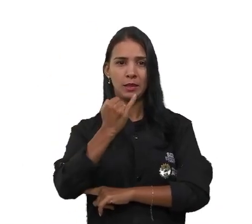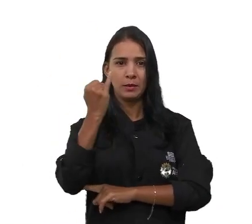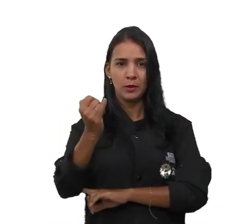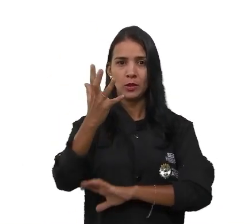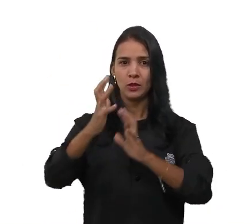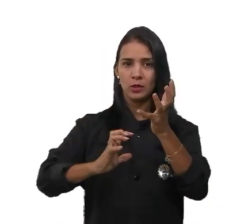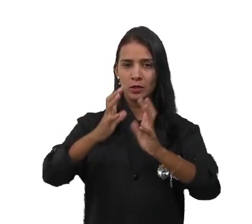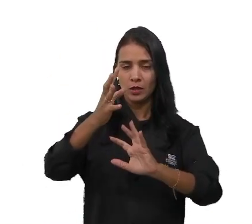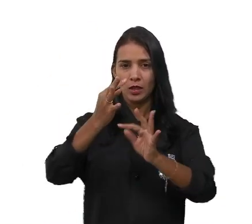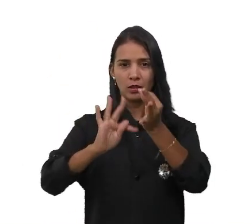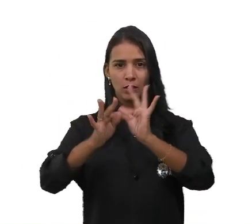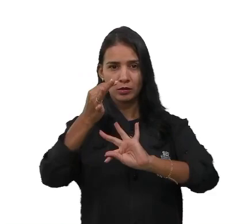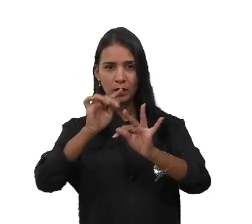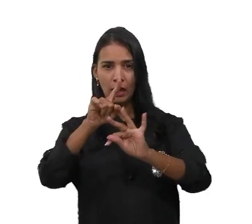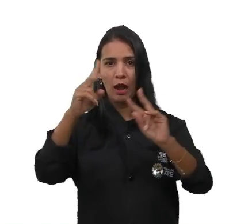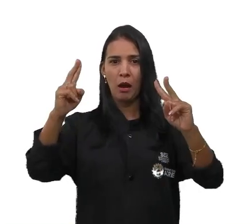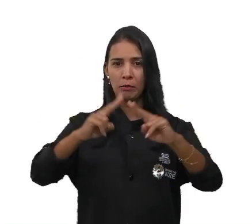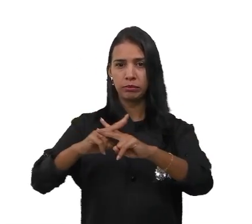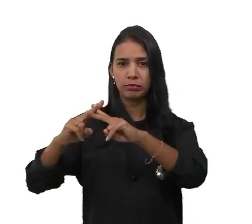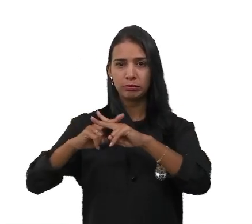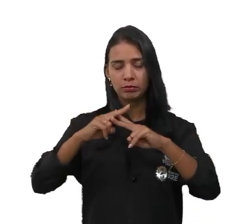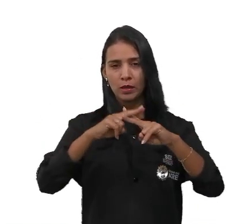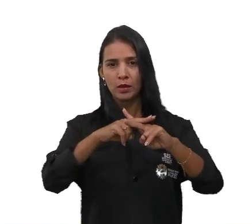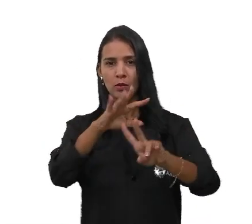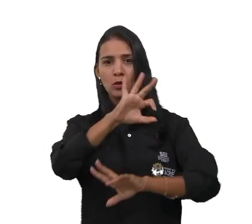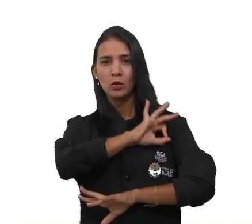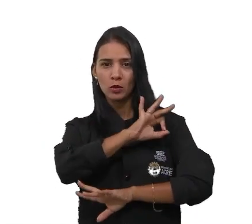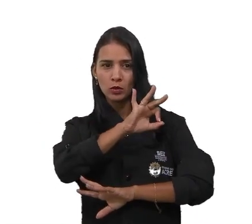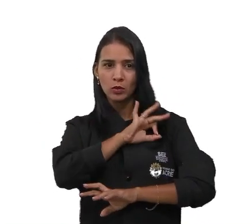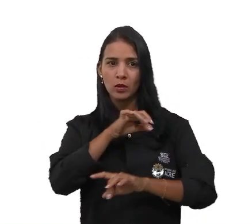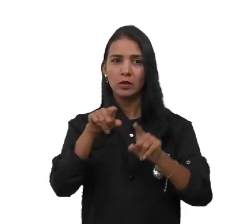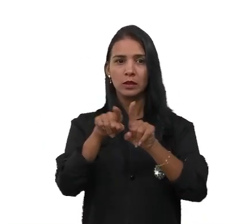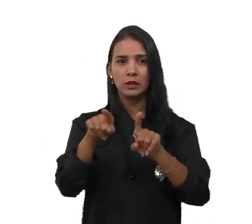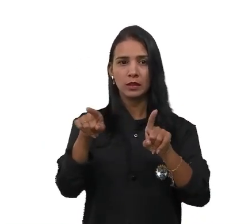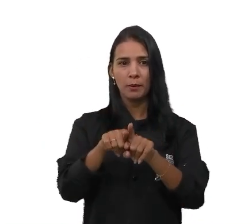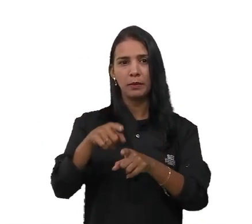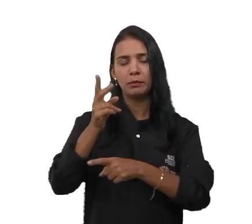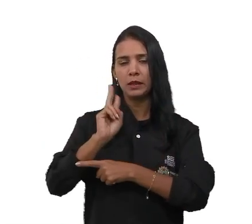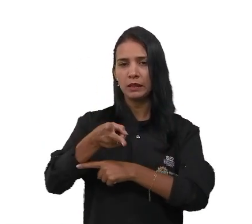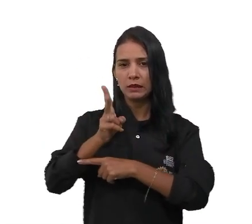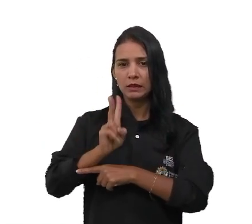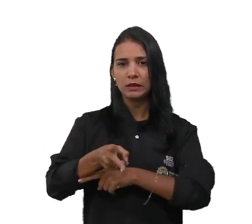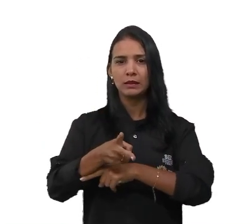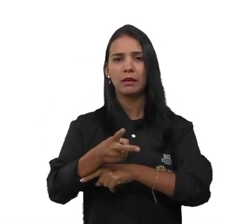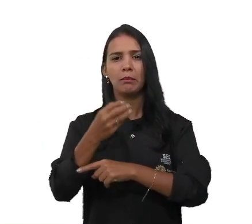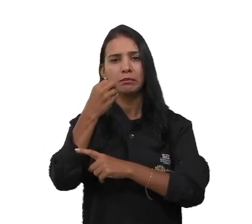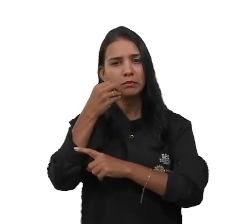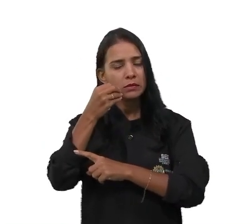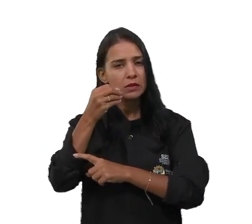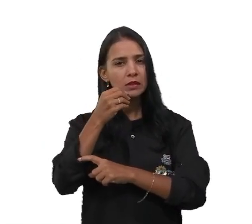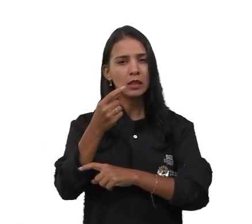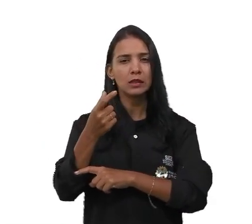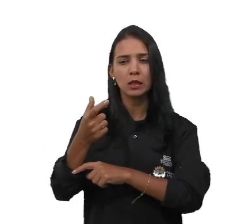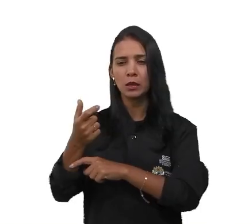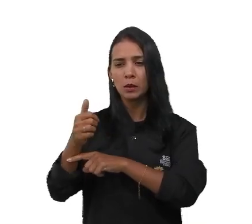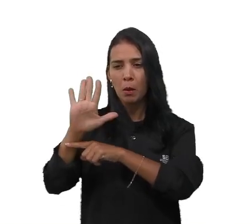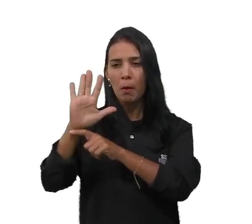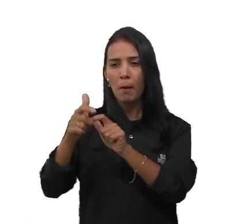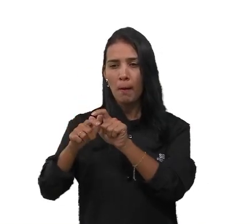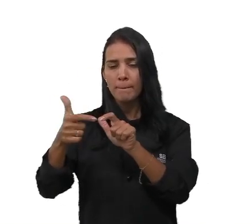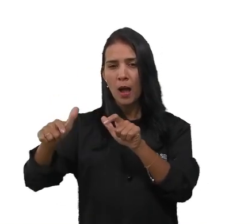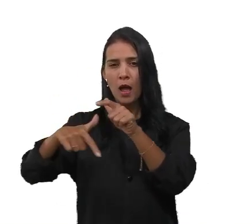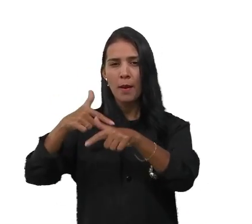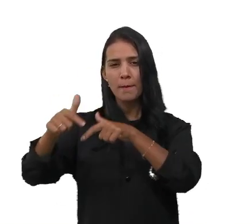o confronto militar e a cada vez mais frenética corrida armamentista, não foi esse o seu